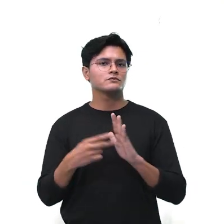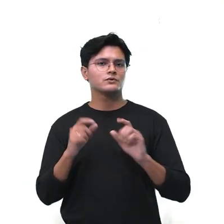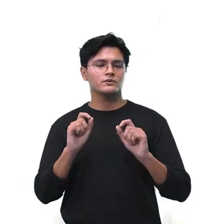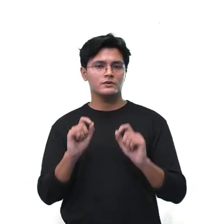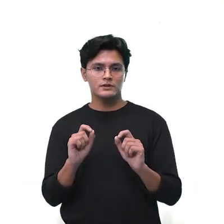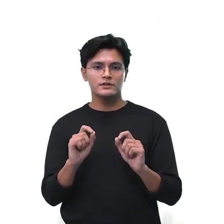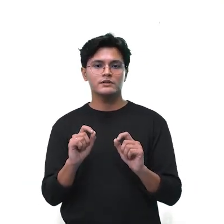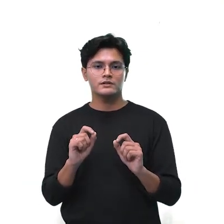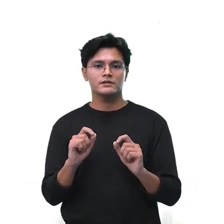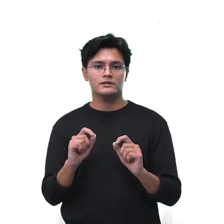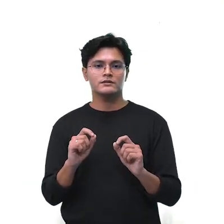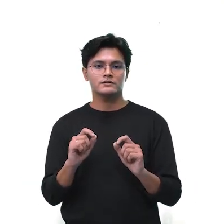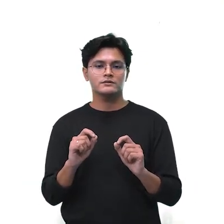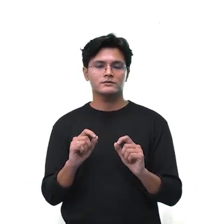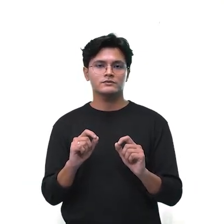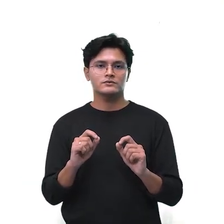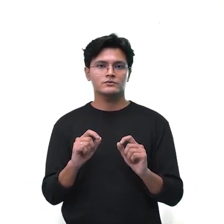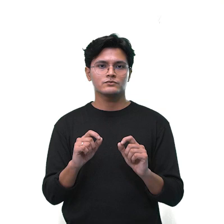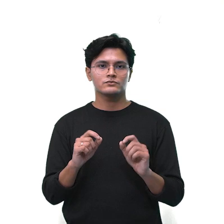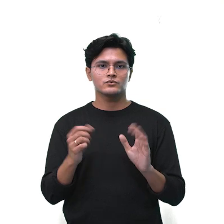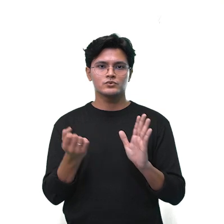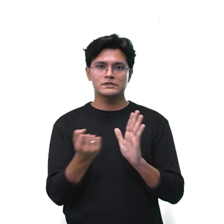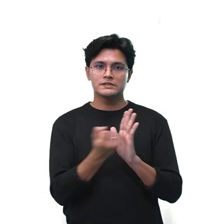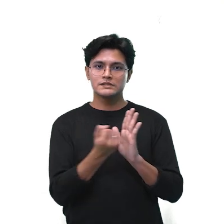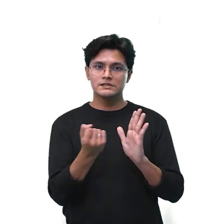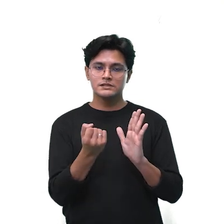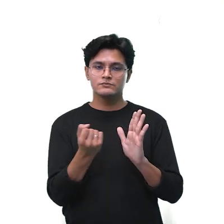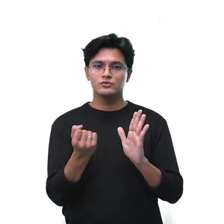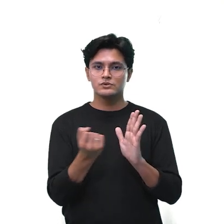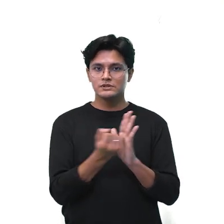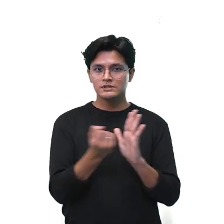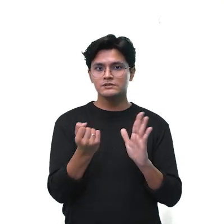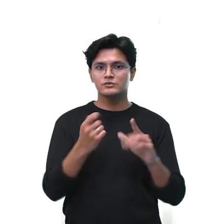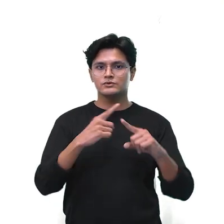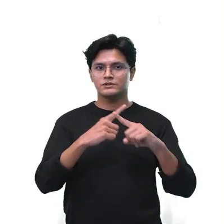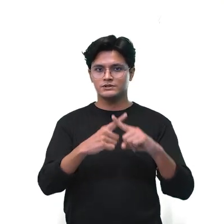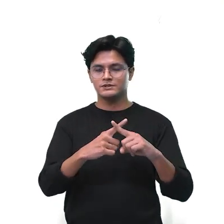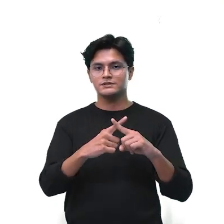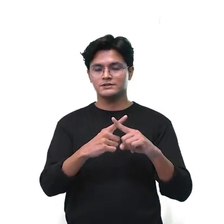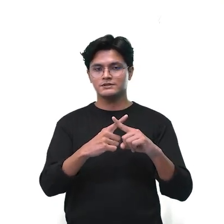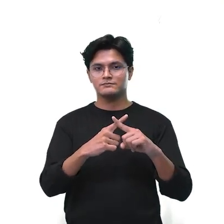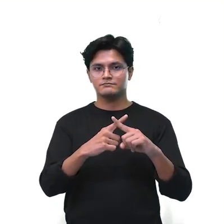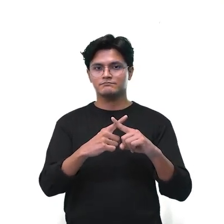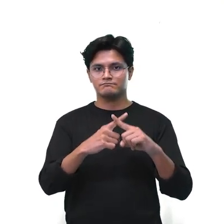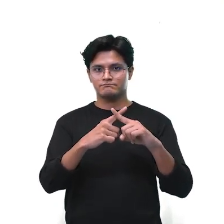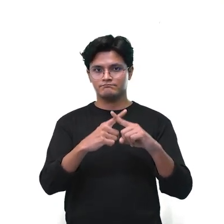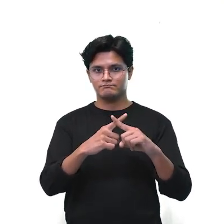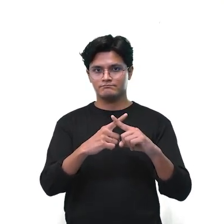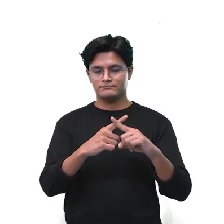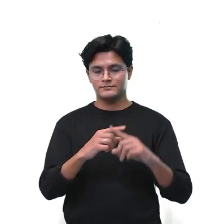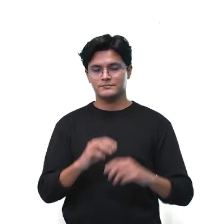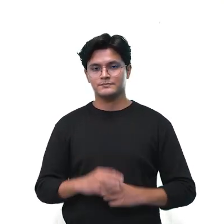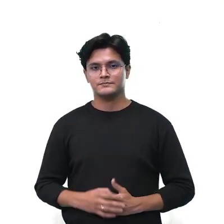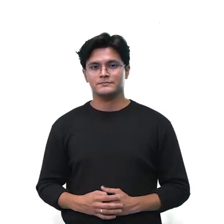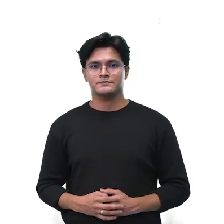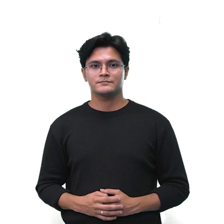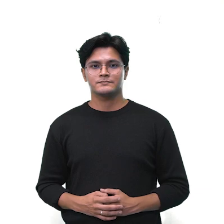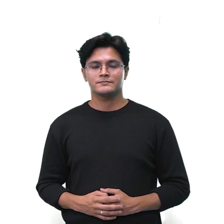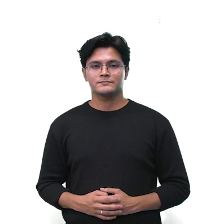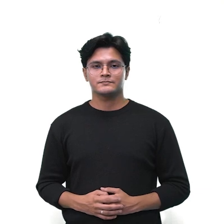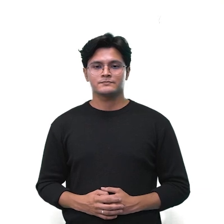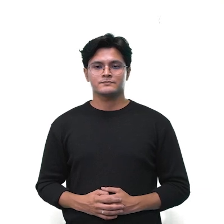o sinal aqui será o sinal do produto, ou seja, uma multiplicação, tá? E